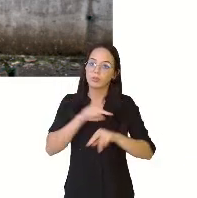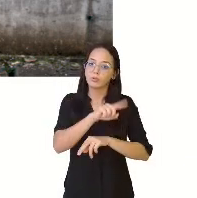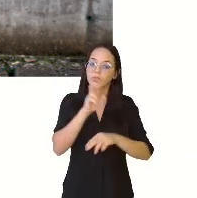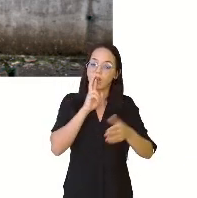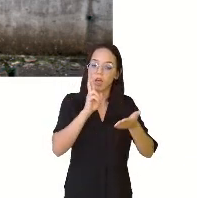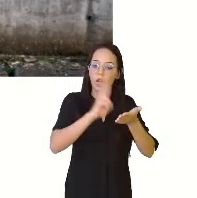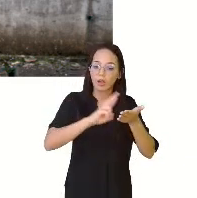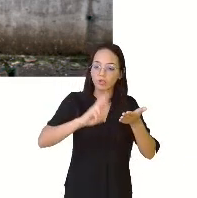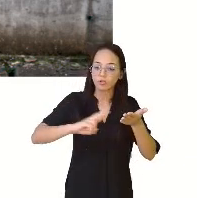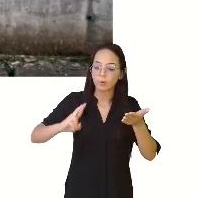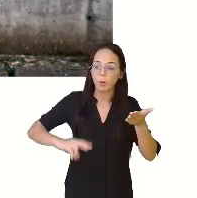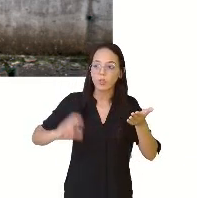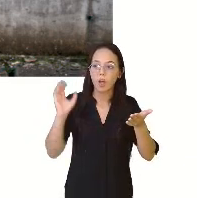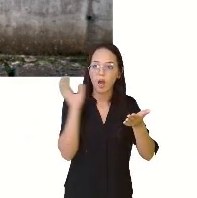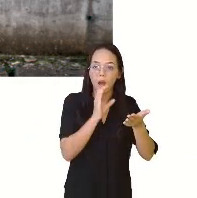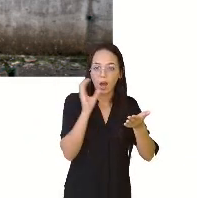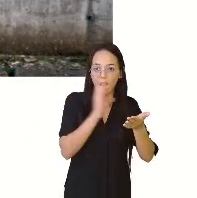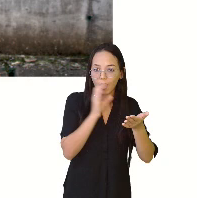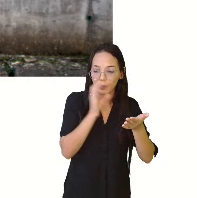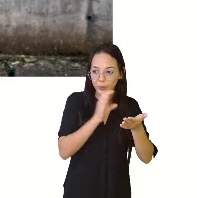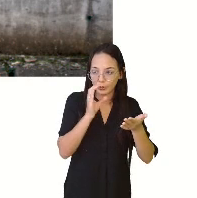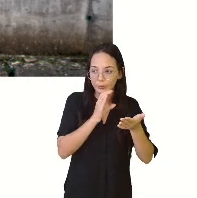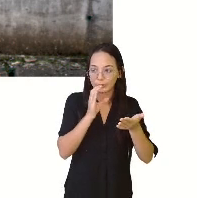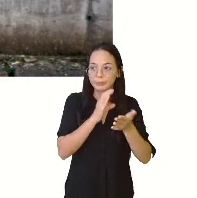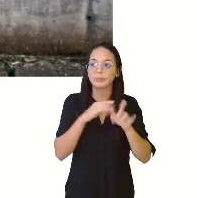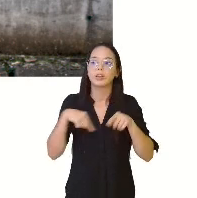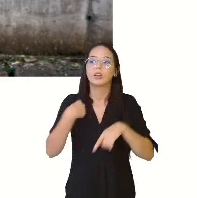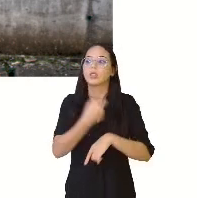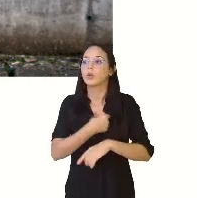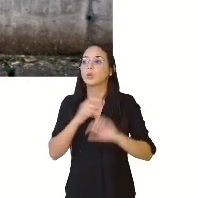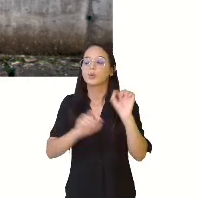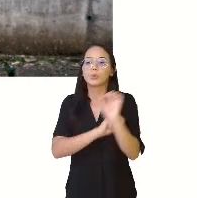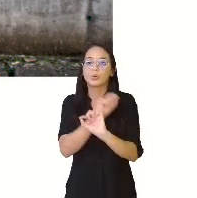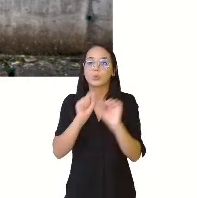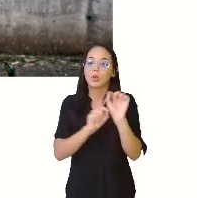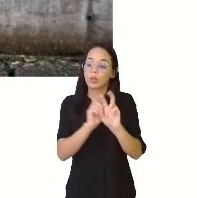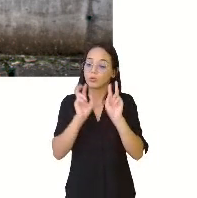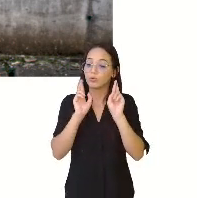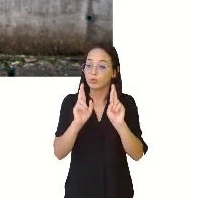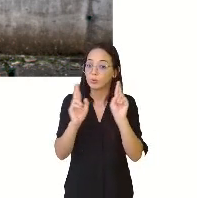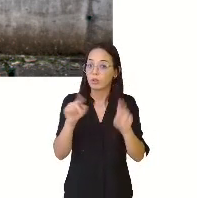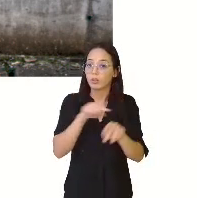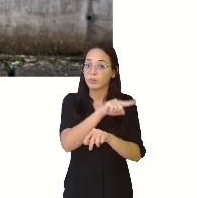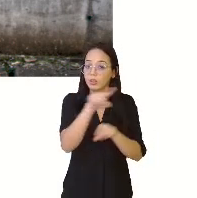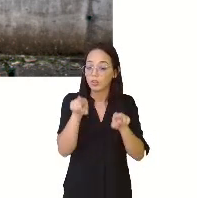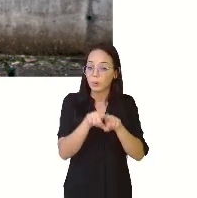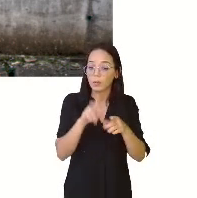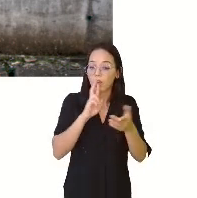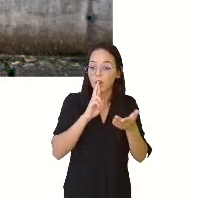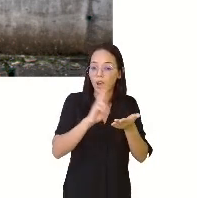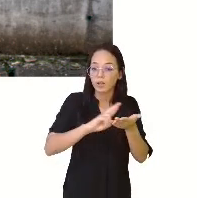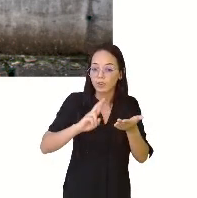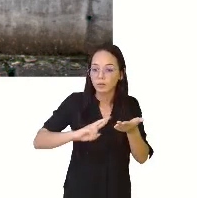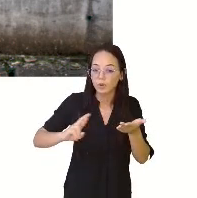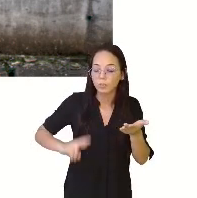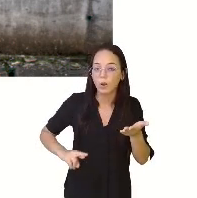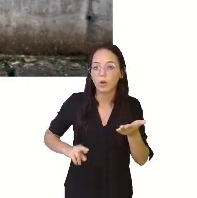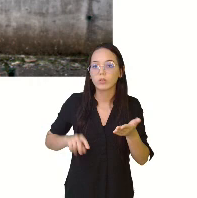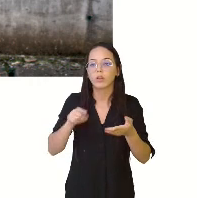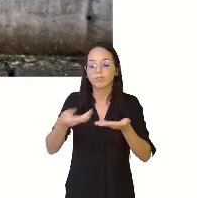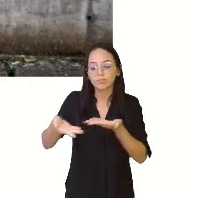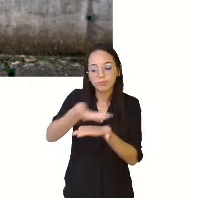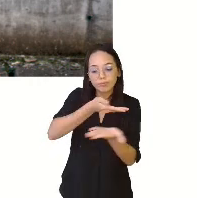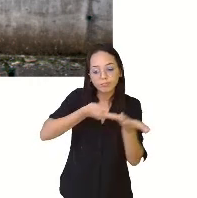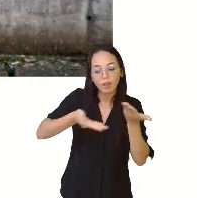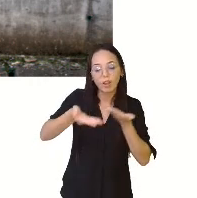responda imediatamente e eu espero que você responda, eu espero que você